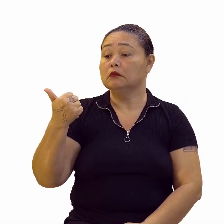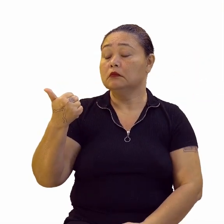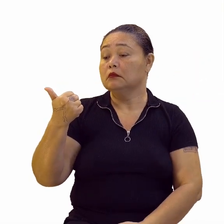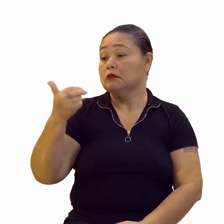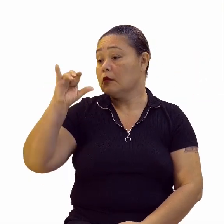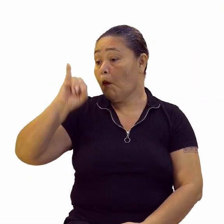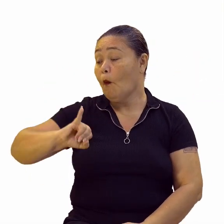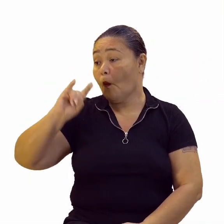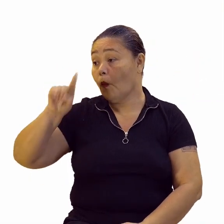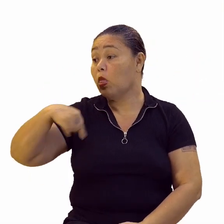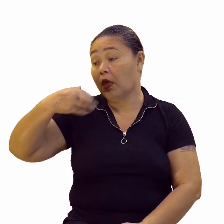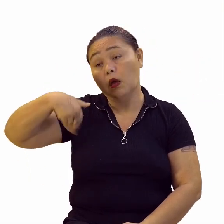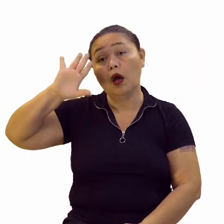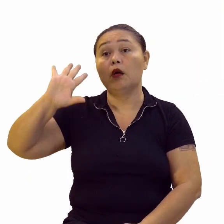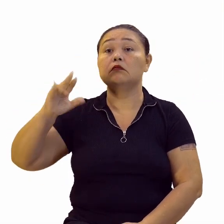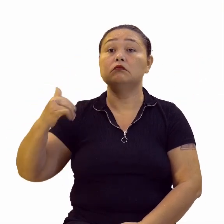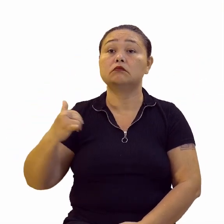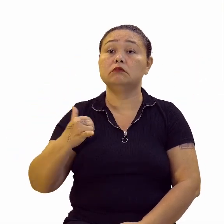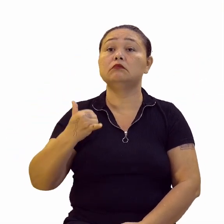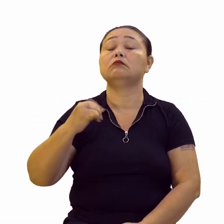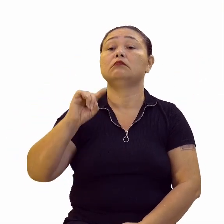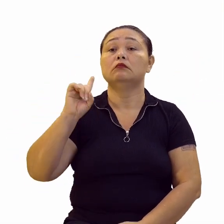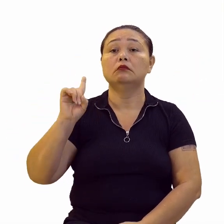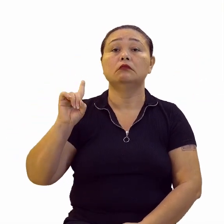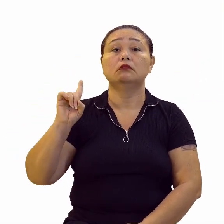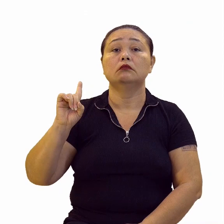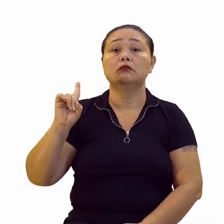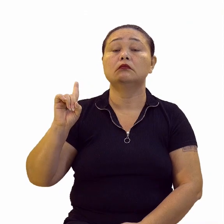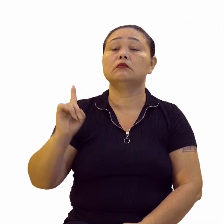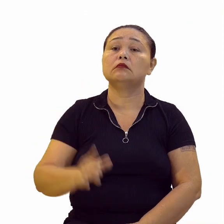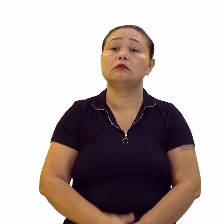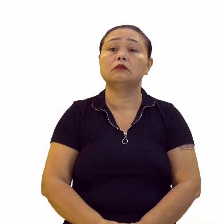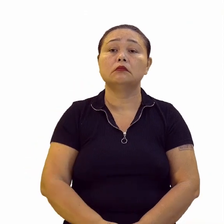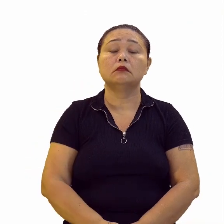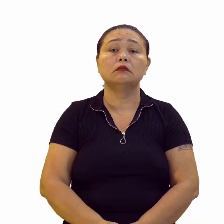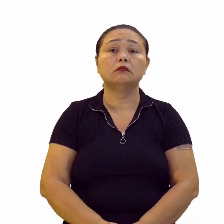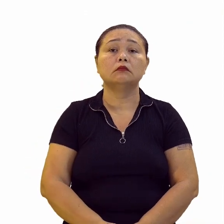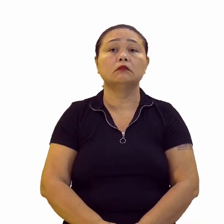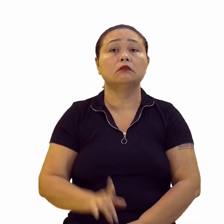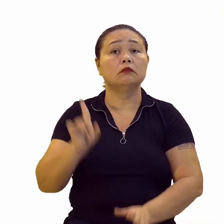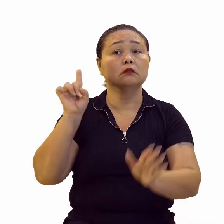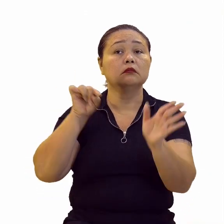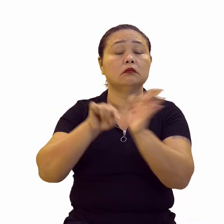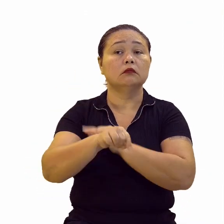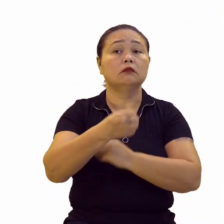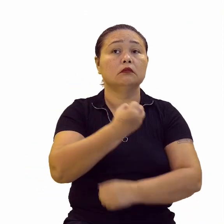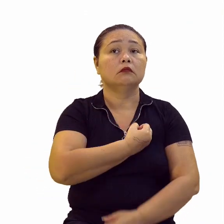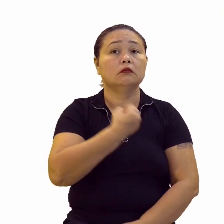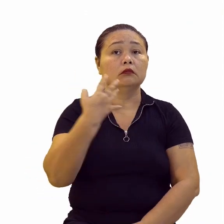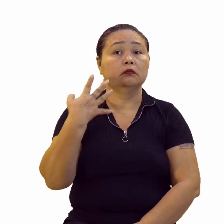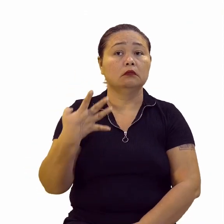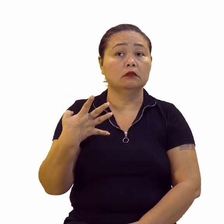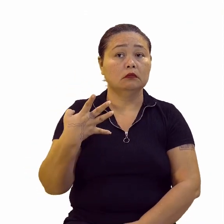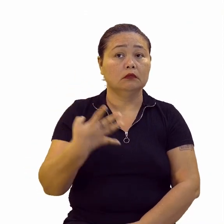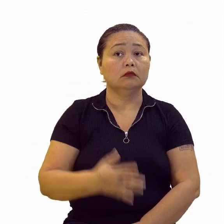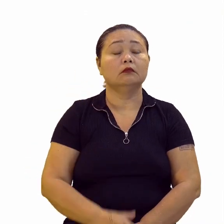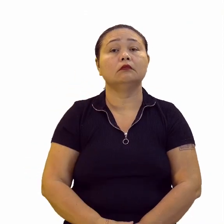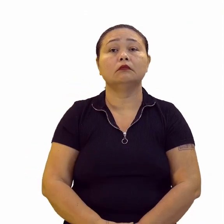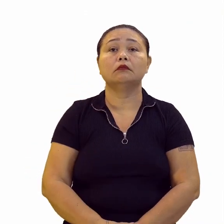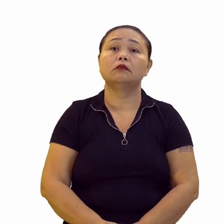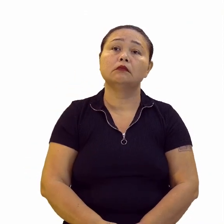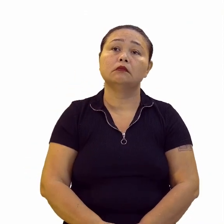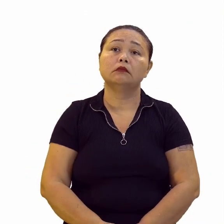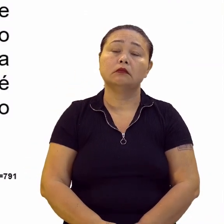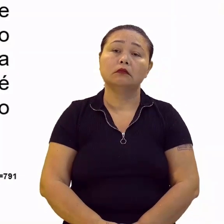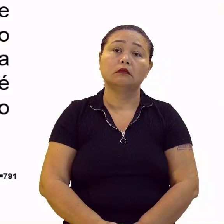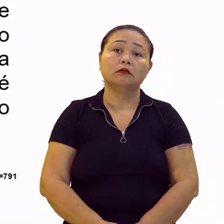ela se vê acima do peso. Então nós temos um caso de anorexia. Vamos para a questão de número 4? Bora lá, prof. Tem